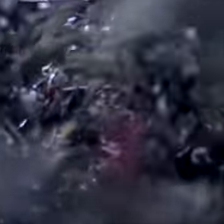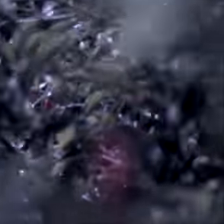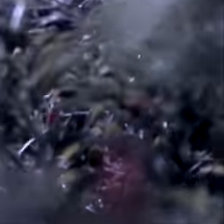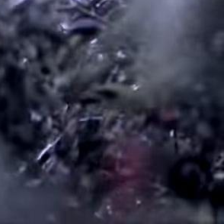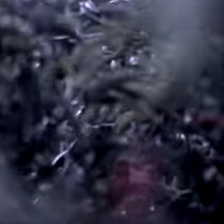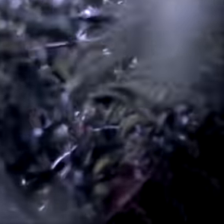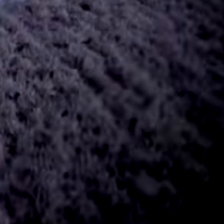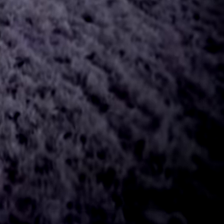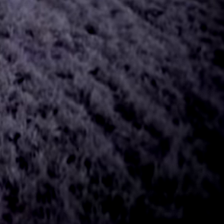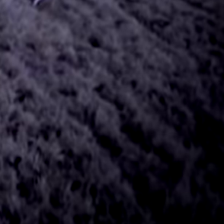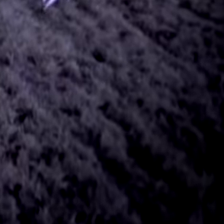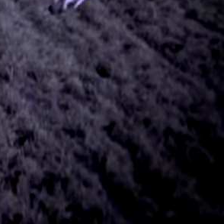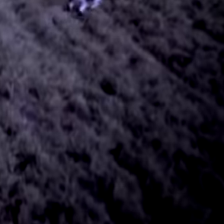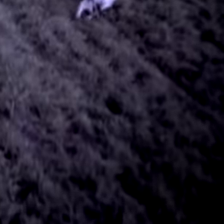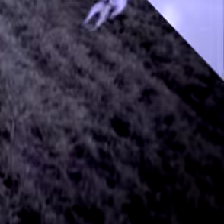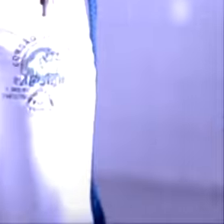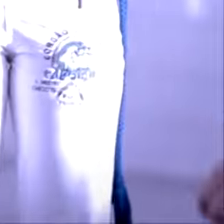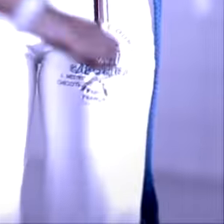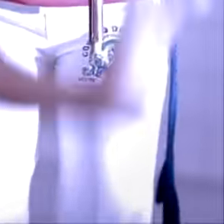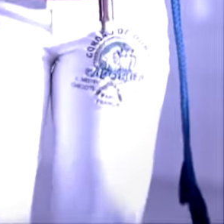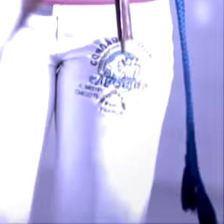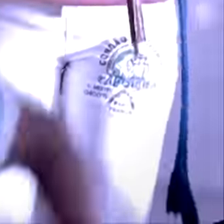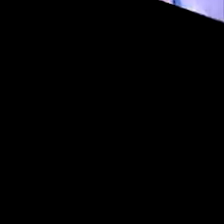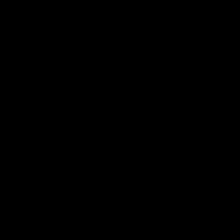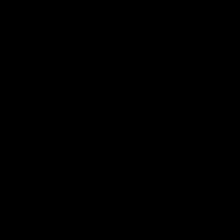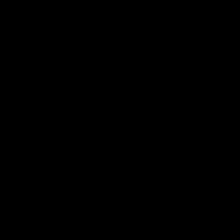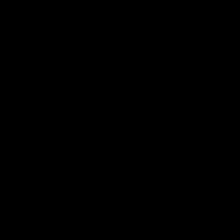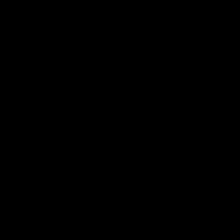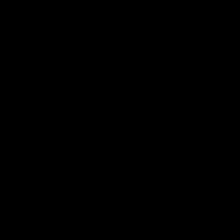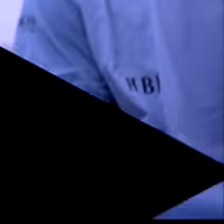E aí E aí